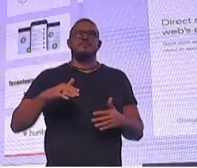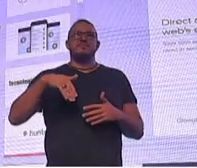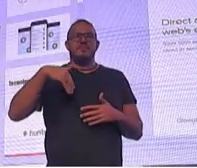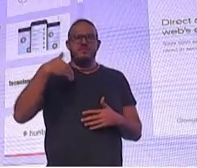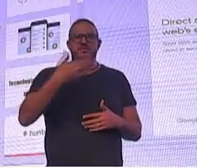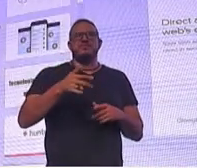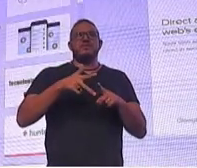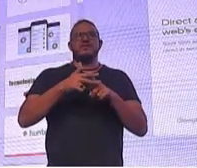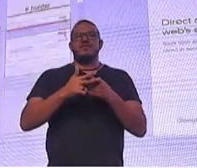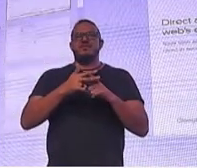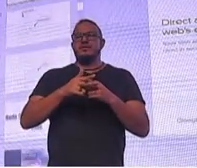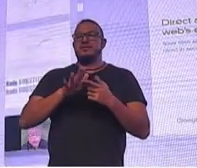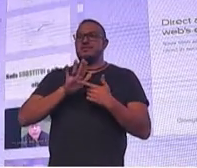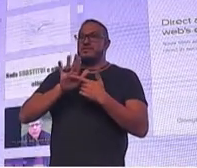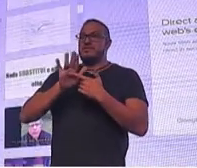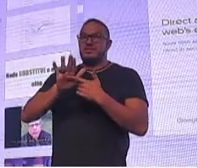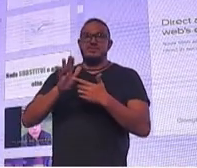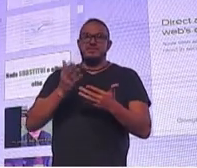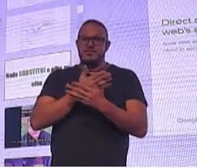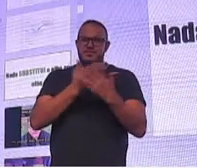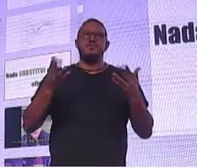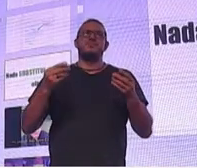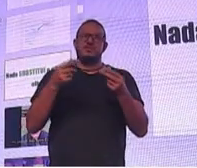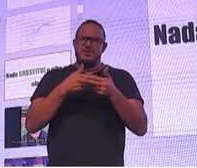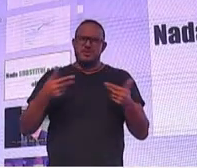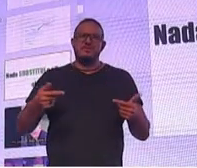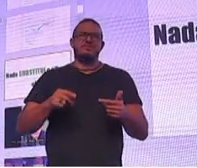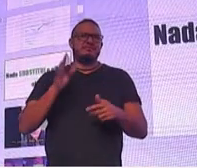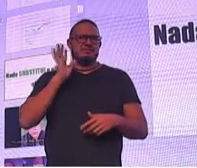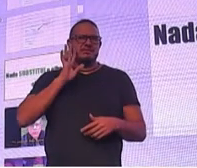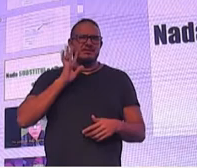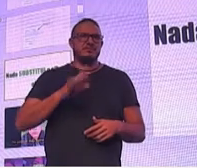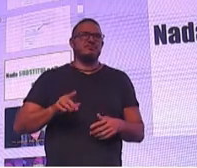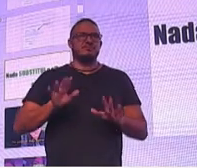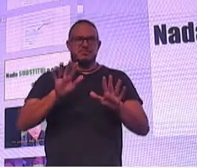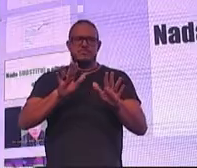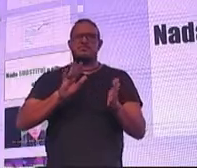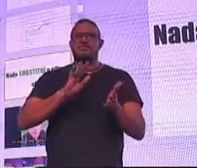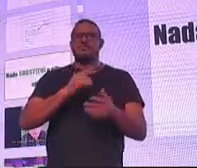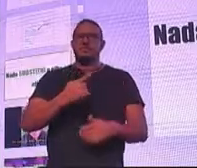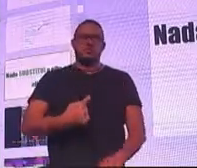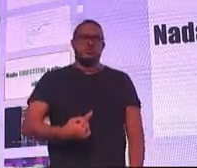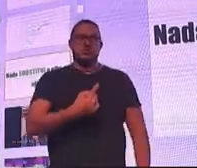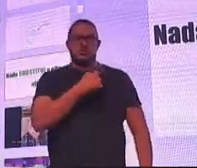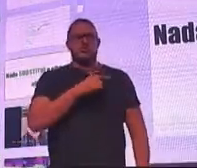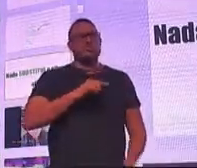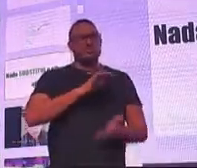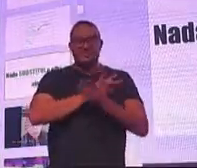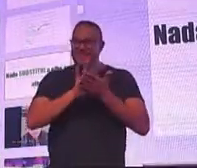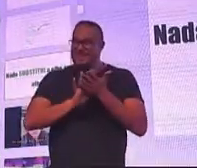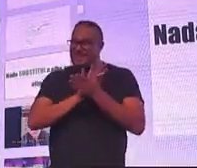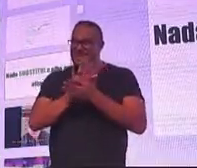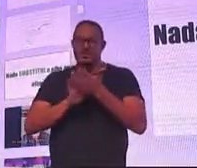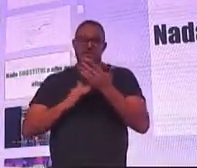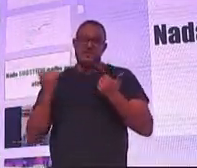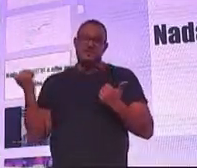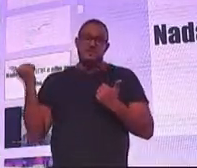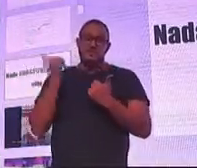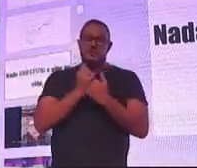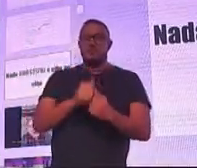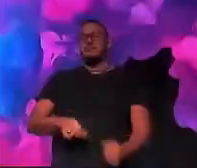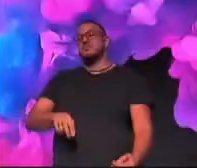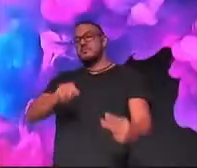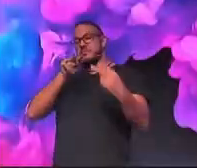aqui para mostrar para vocês. Muita coisa legal. Nada disto substitui o olho no